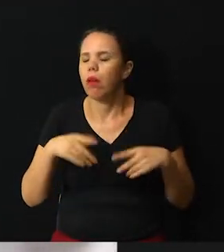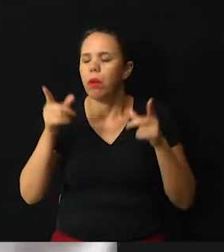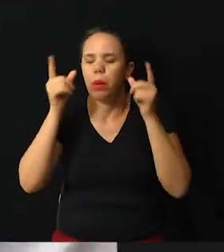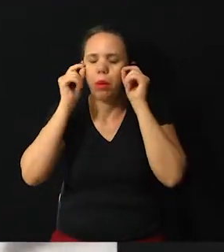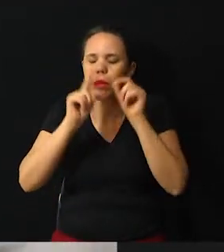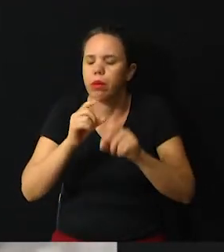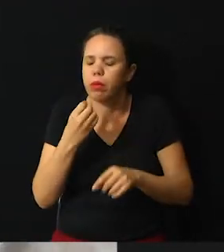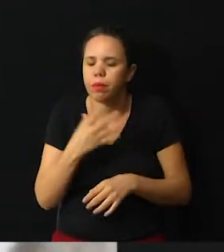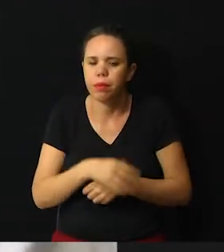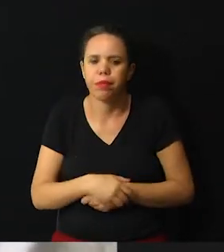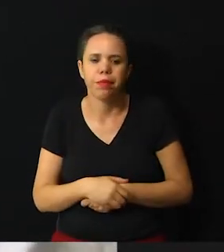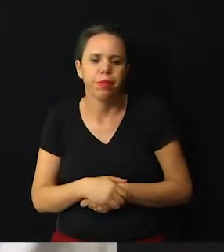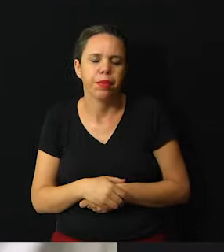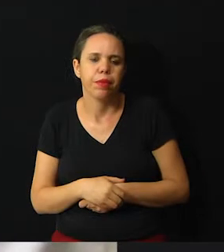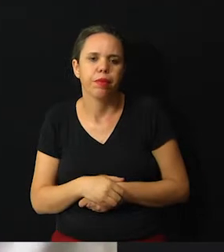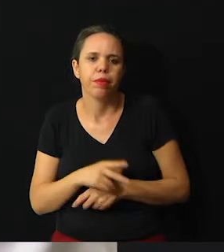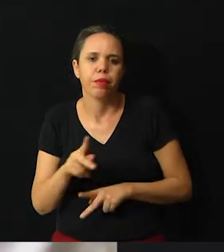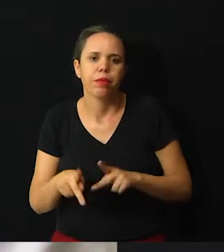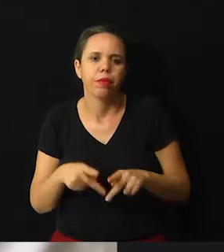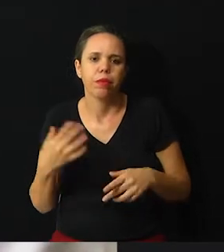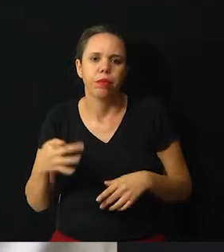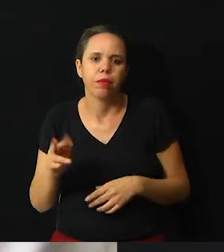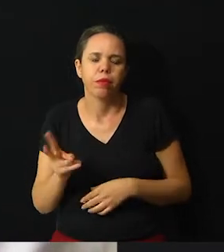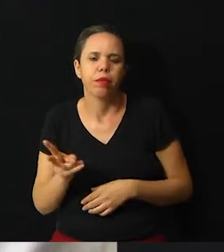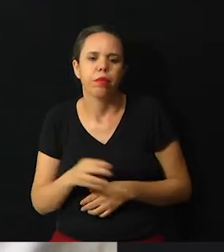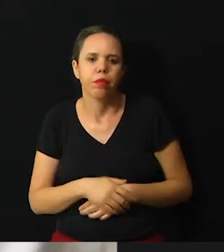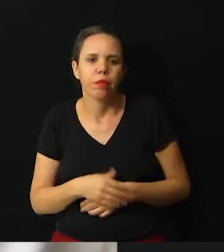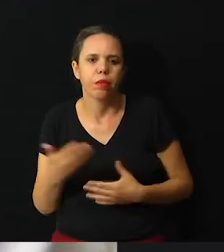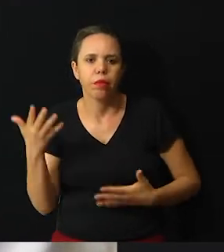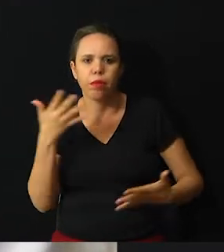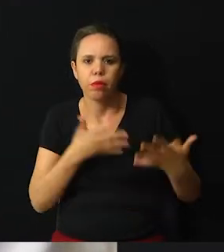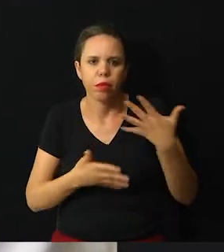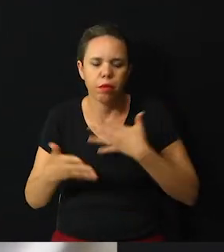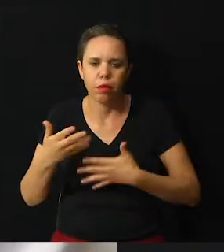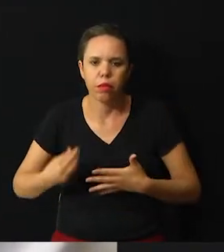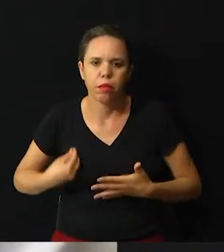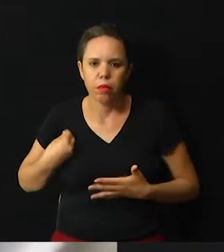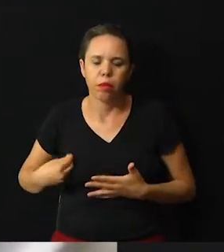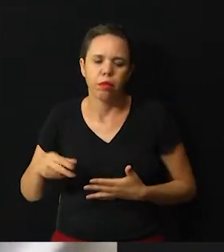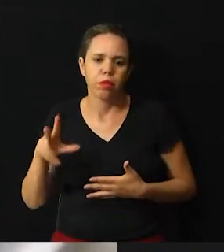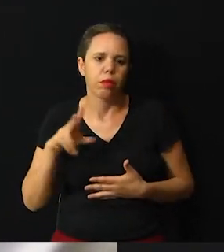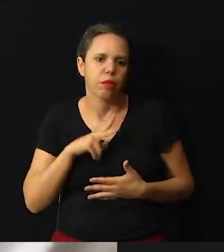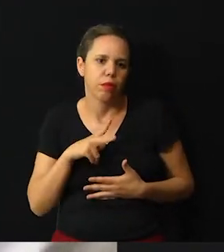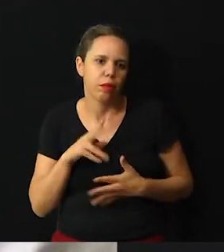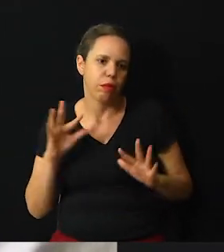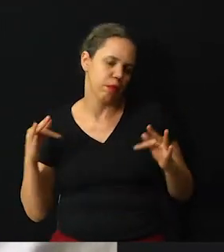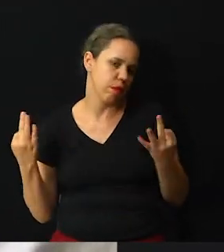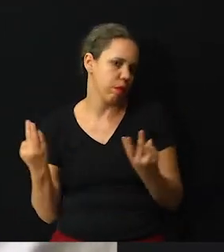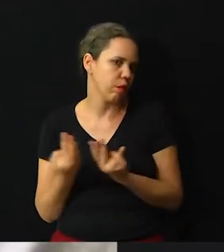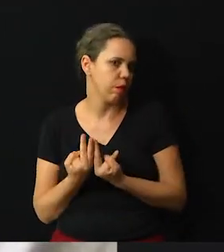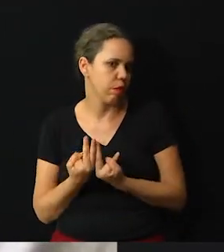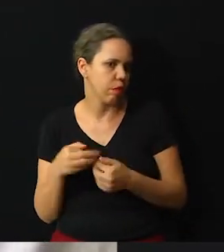né, não dorme bem, não descansa e está sempre com dor, né? E isso atrapalha tanto a vida pessoal, a vida familiar, como a vida no trabalho